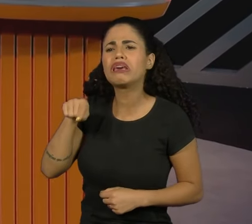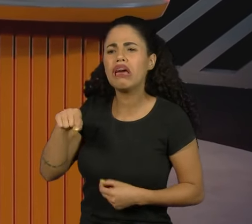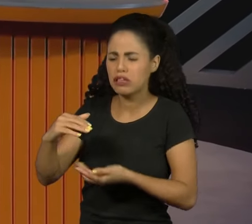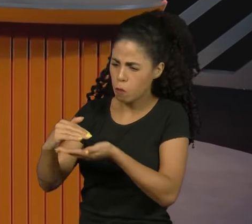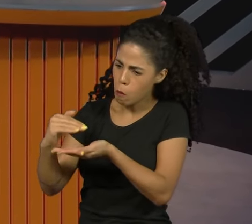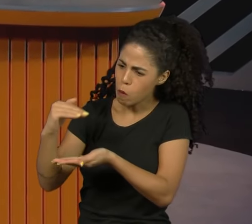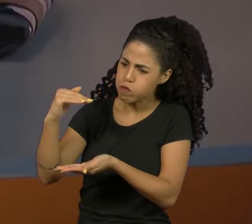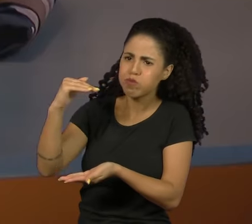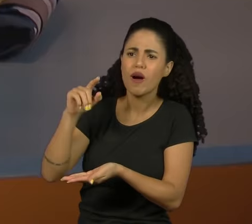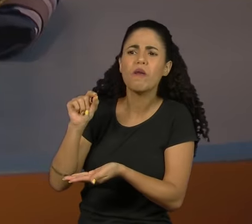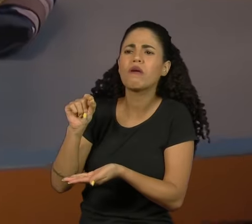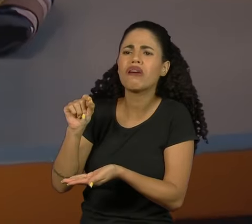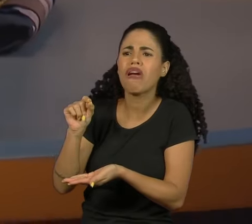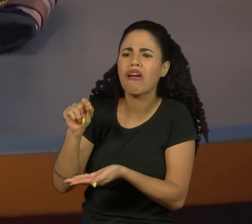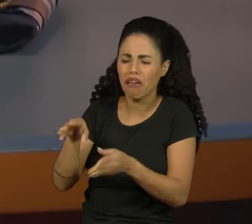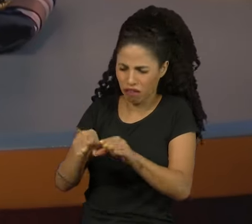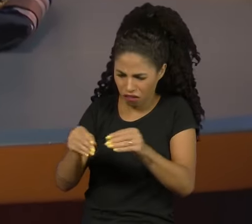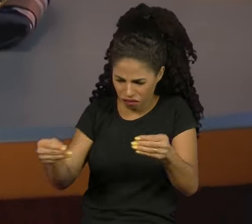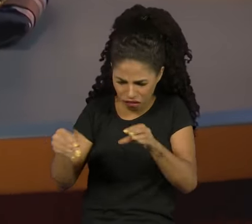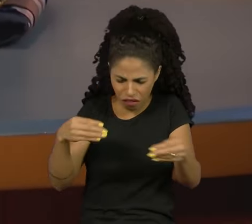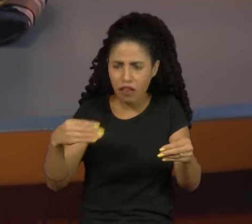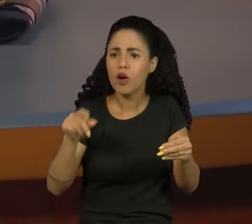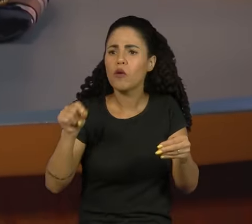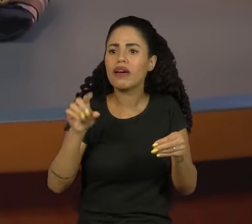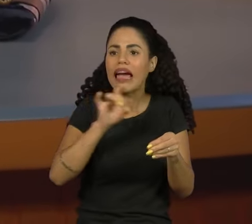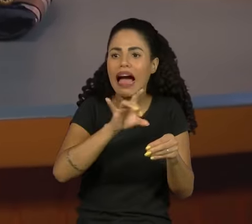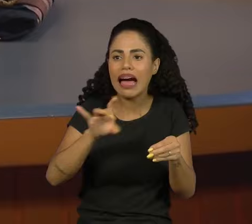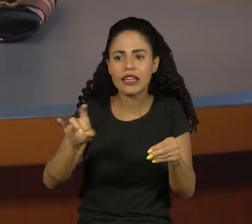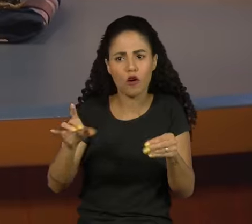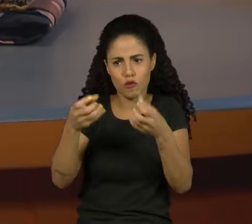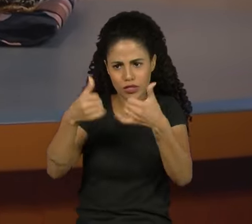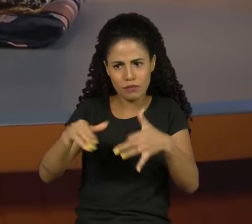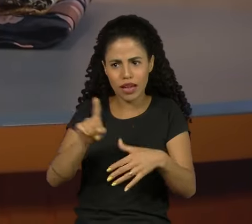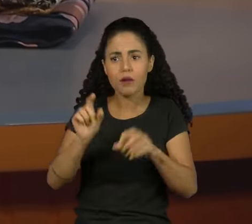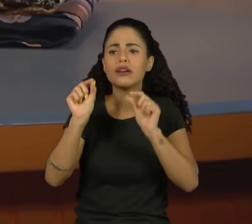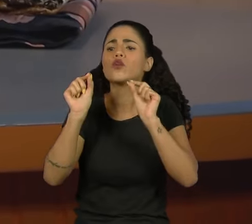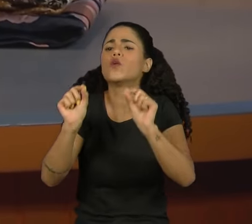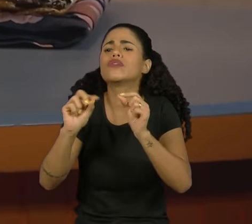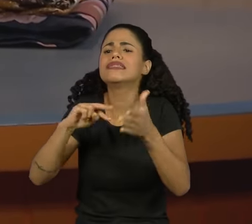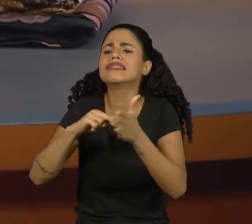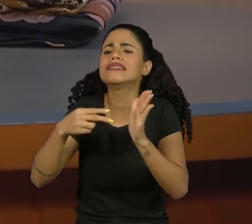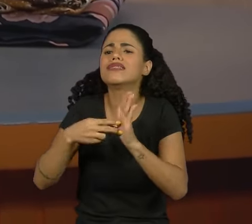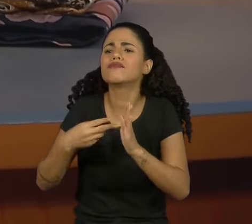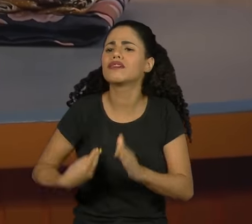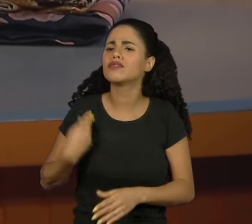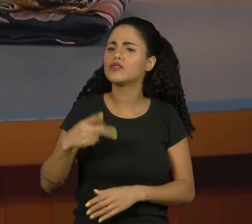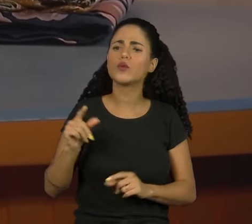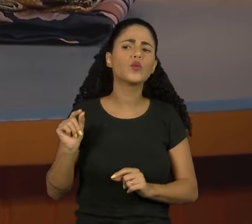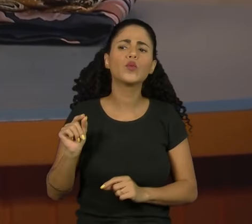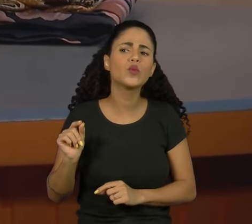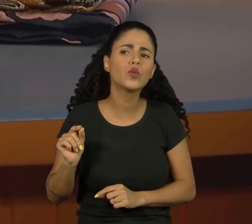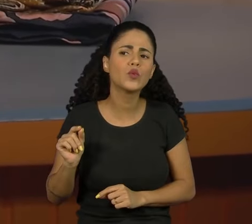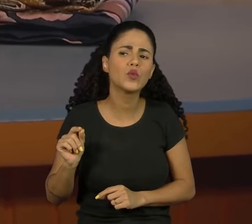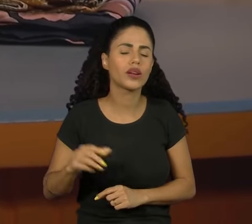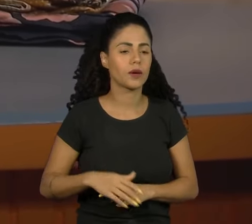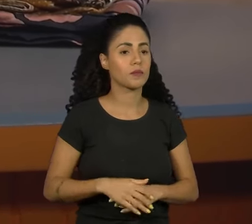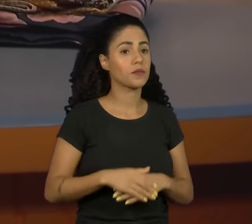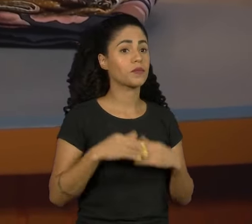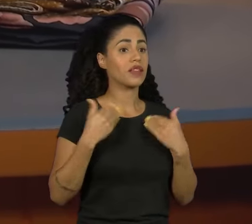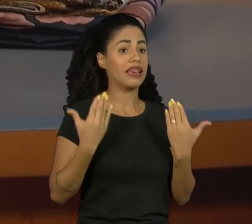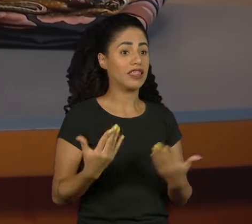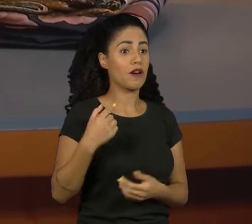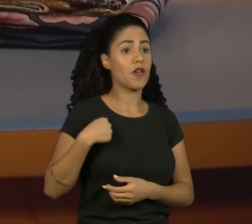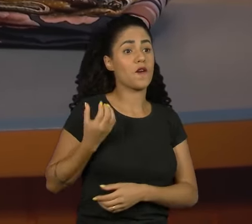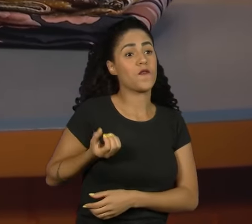será isso? Você não vai falar de cada um, mas me conte o que significam todos eles. Você sabe que quando